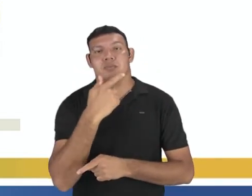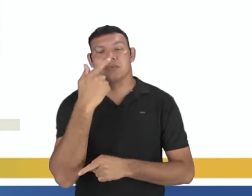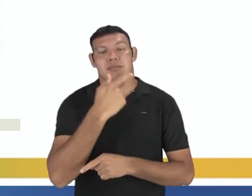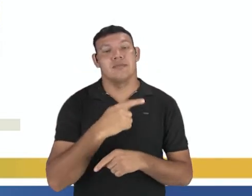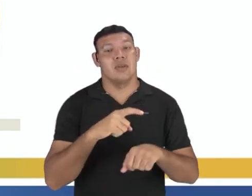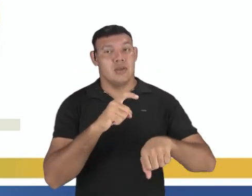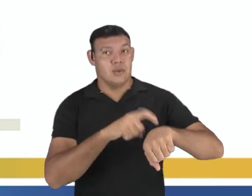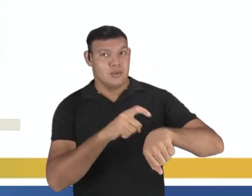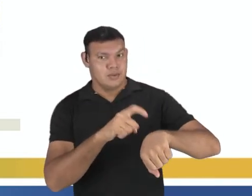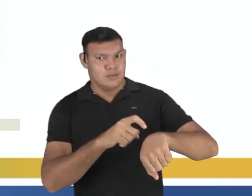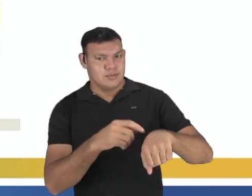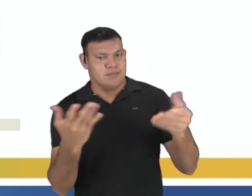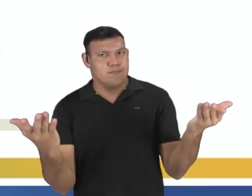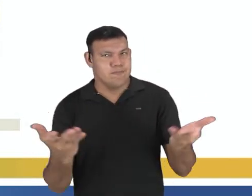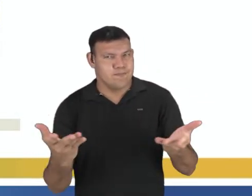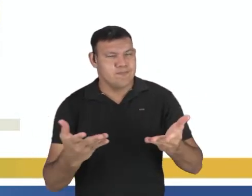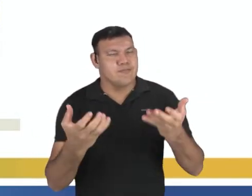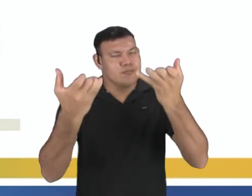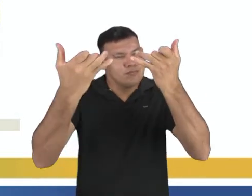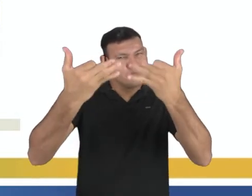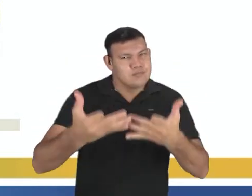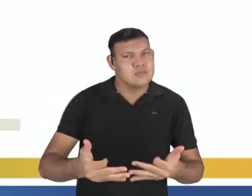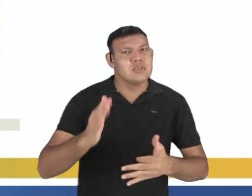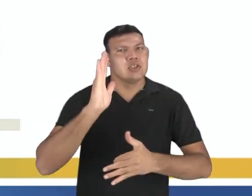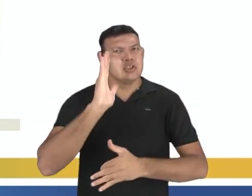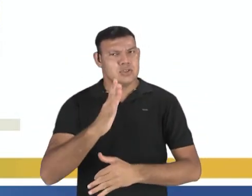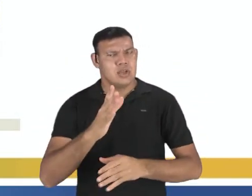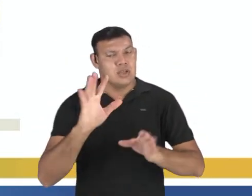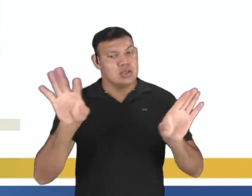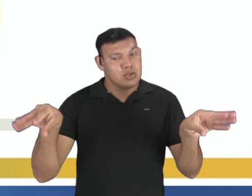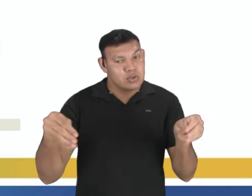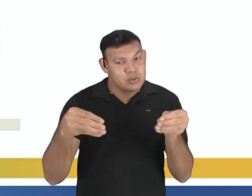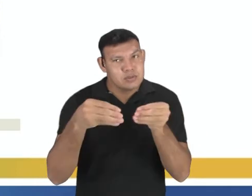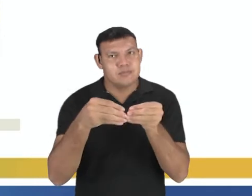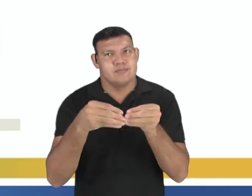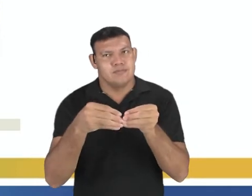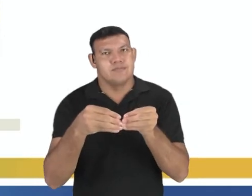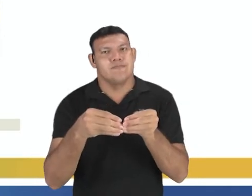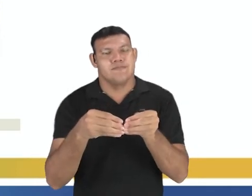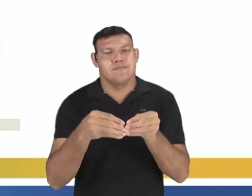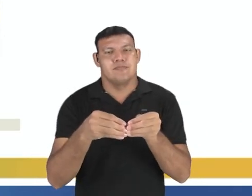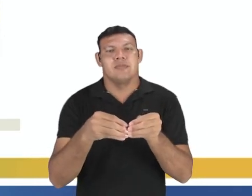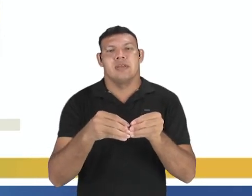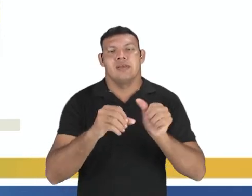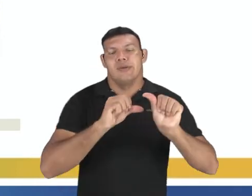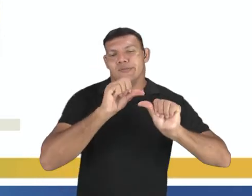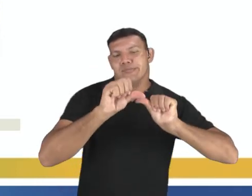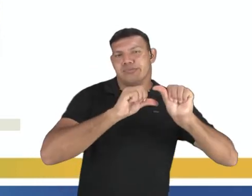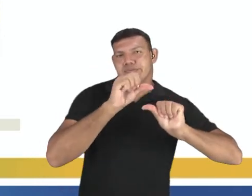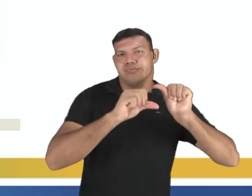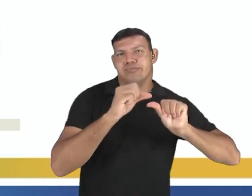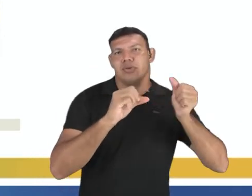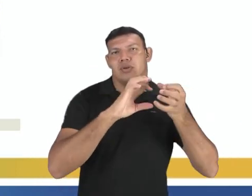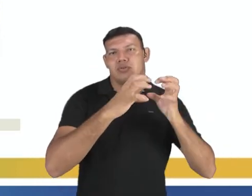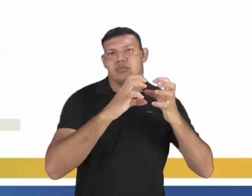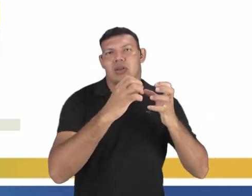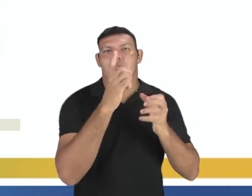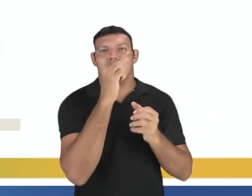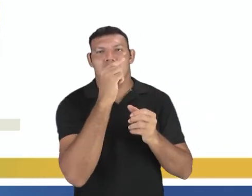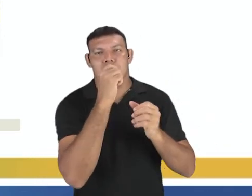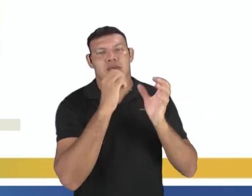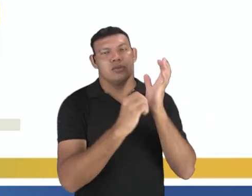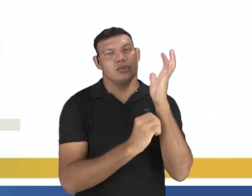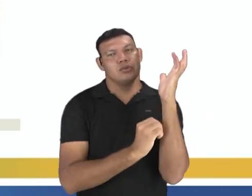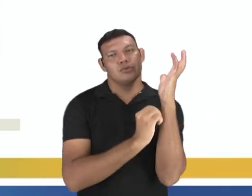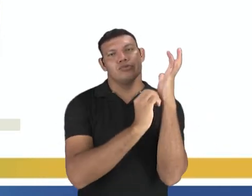Lembrando que nessa fase ocorre o que eu falei para vocês de forma simplificada. Quebra-se a molécula de água,